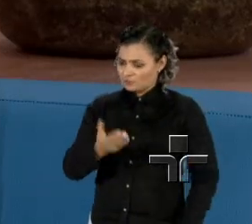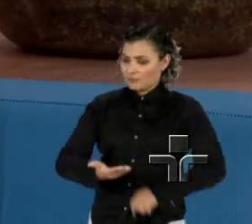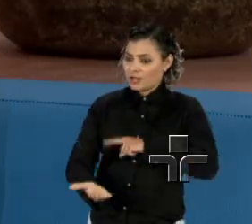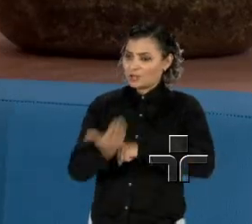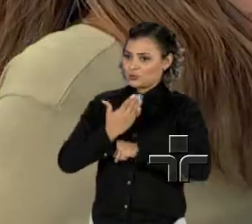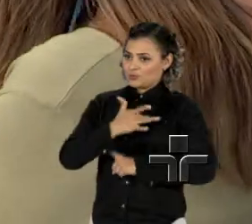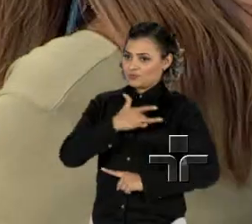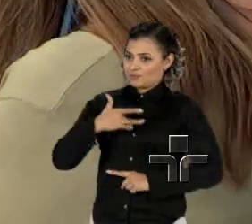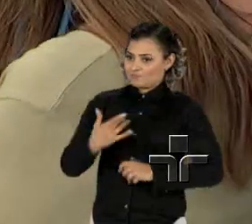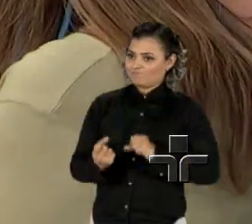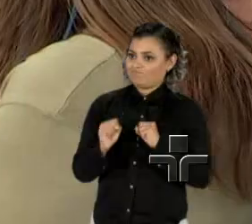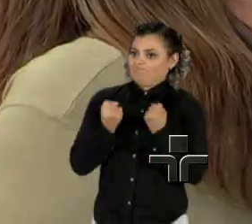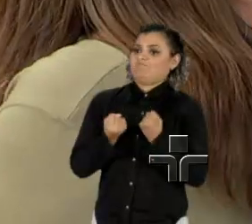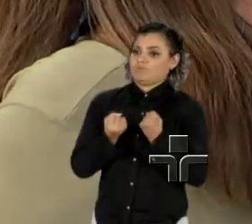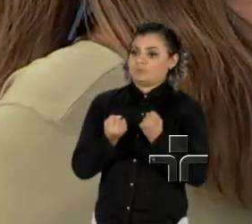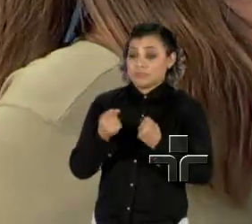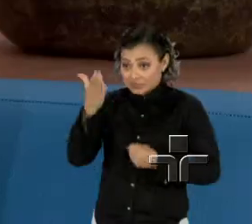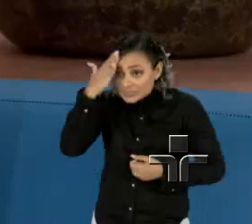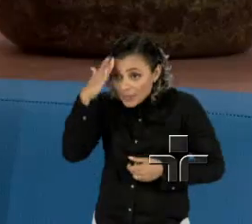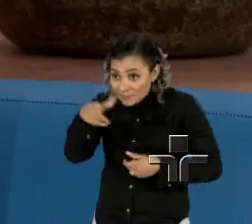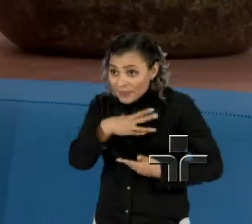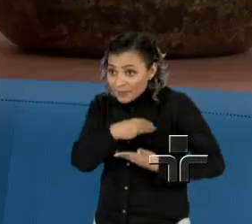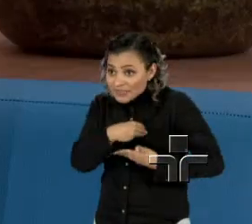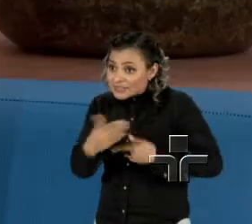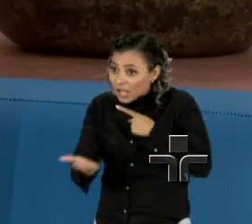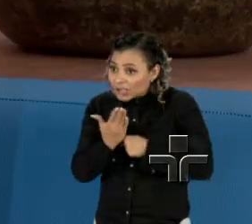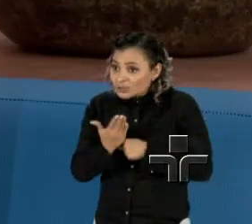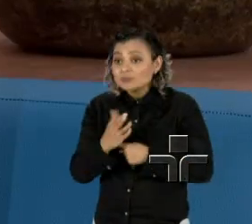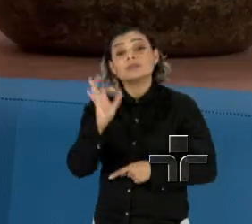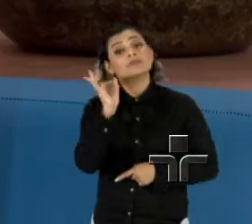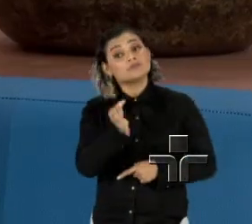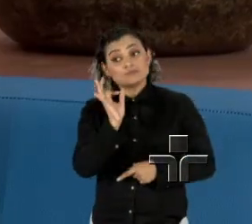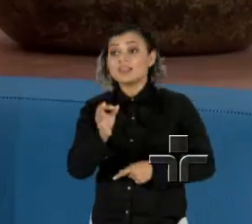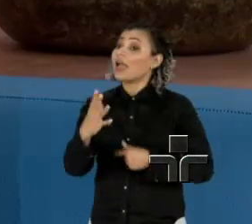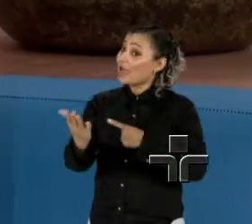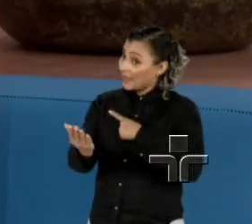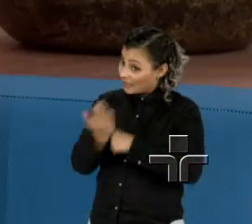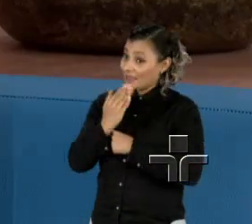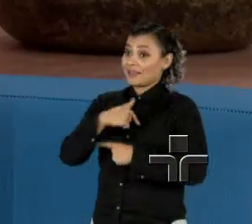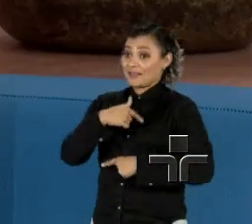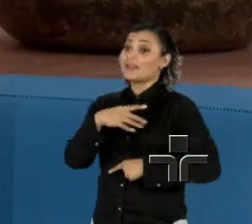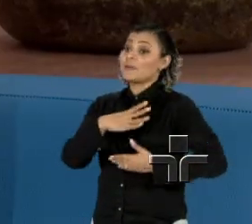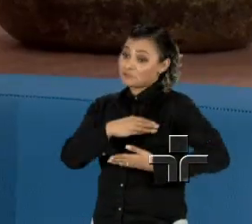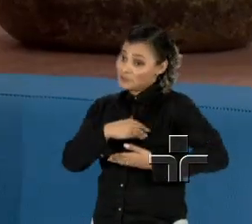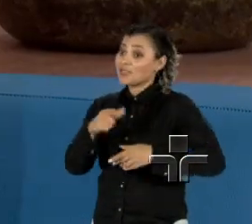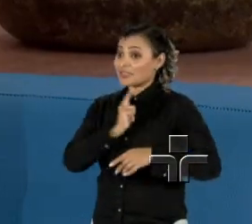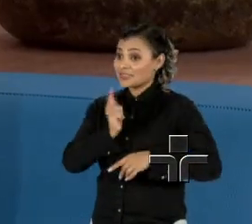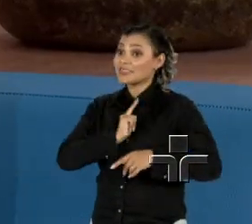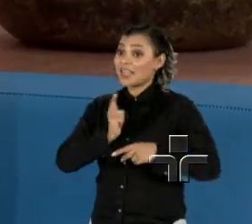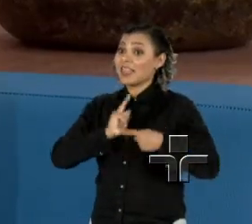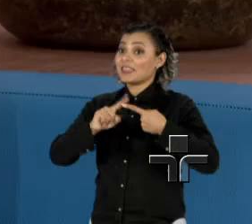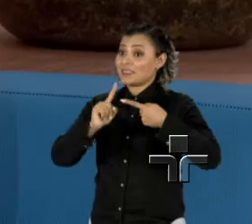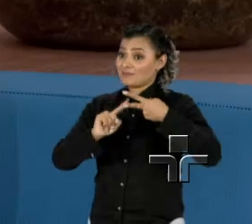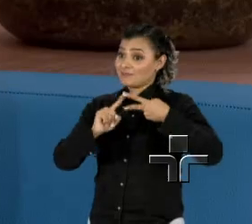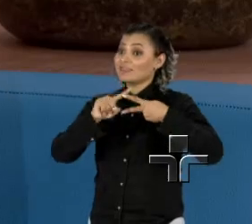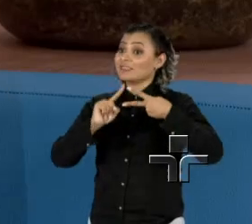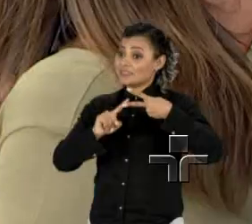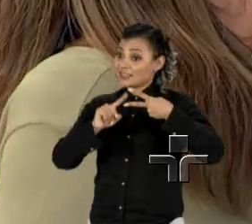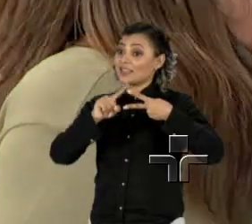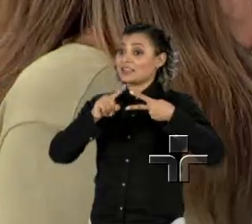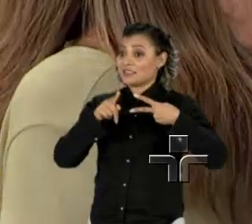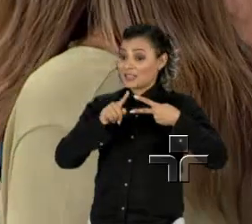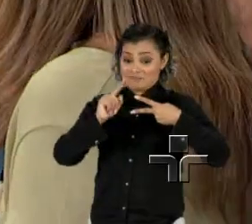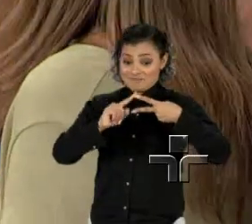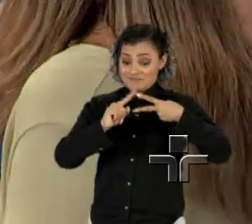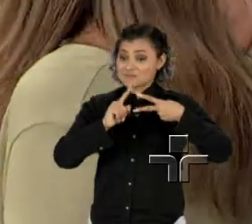a diferença, com né? Você sabia que a amamentação, ela tem probióticos e tem prebióticos, é isso, sim, doutor? Sim, explica. Sim.